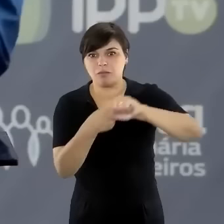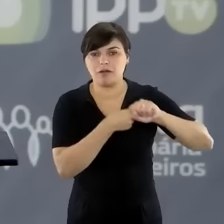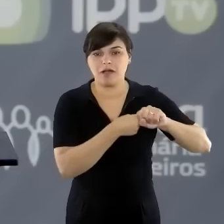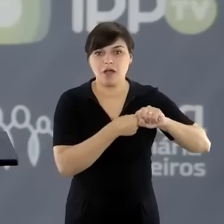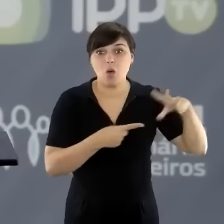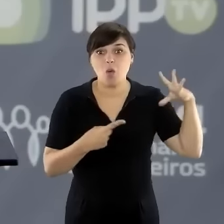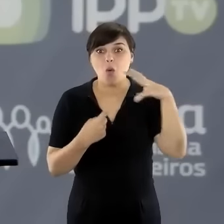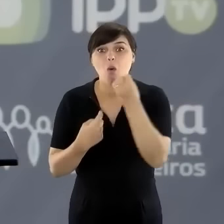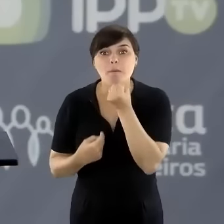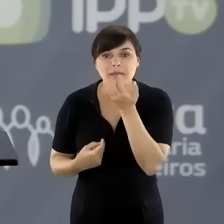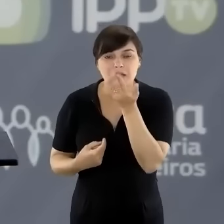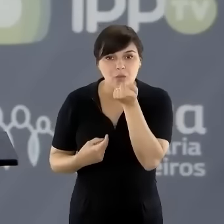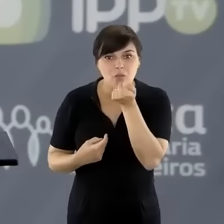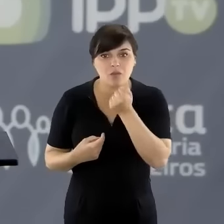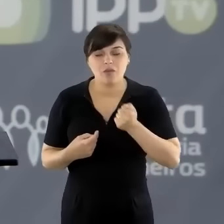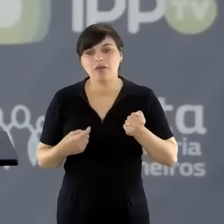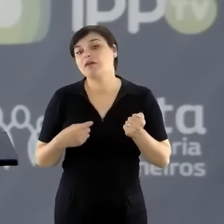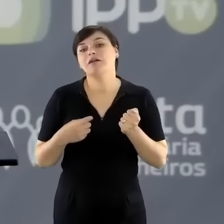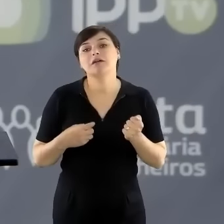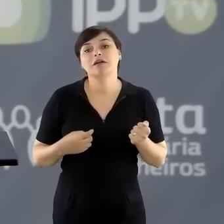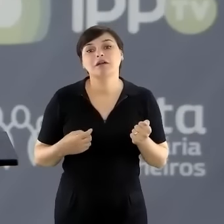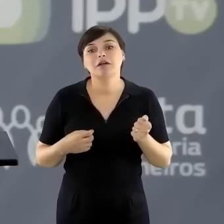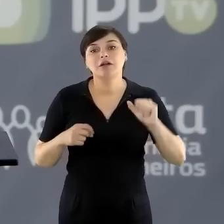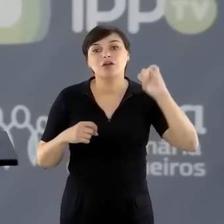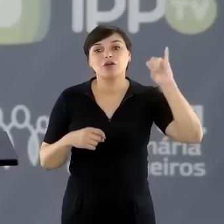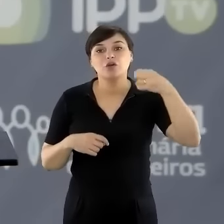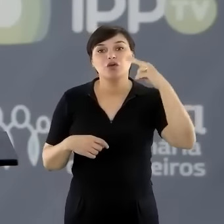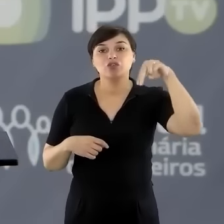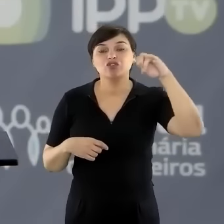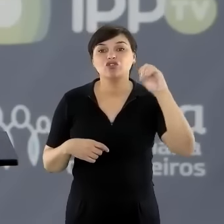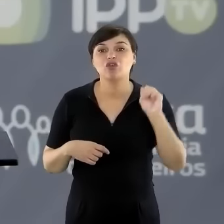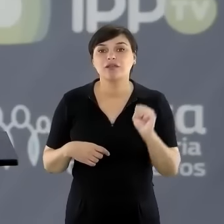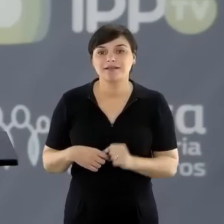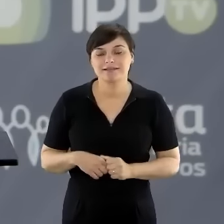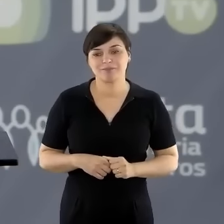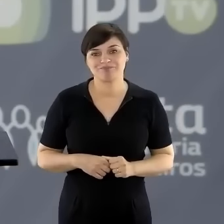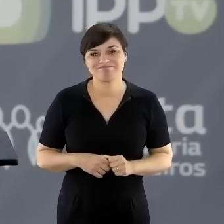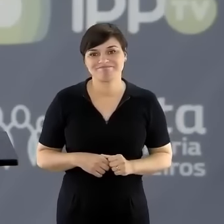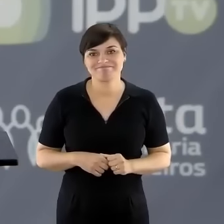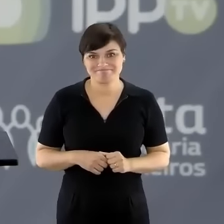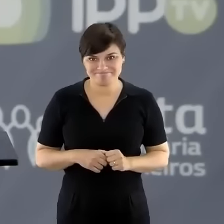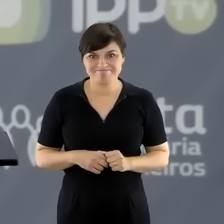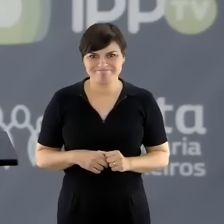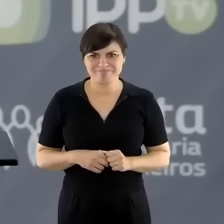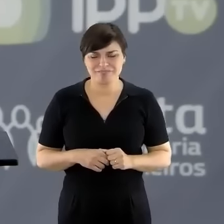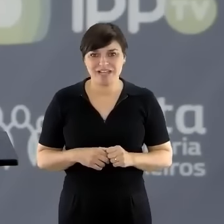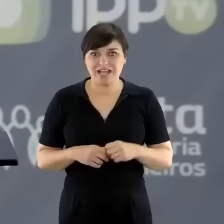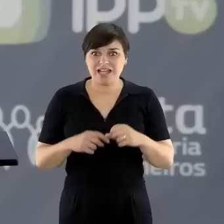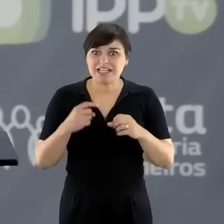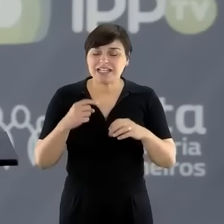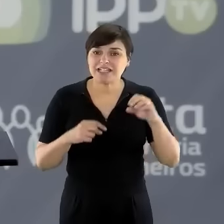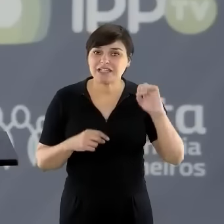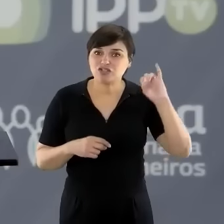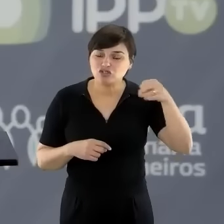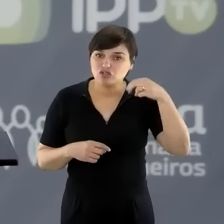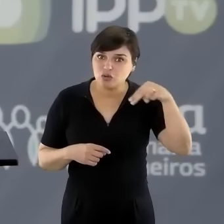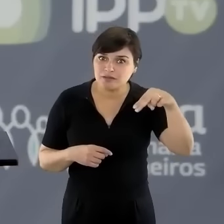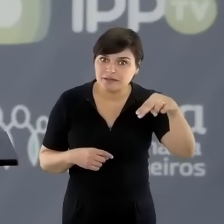as úlceras daquele grande peixe e o cheiro não era certamente tão agradável e esse